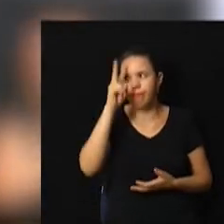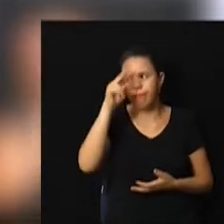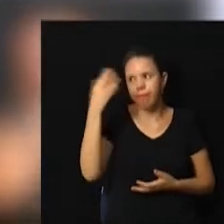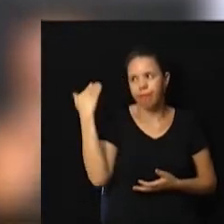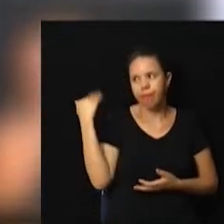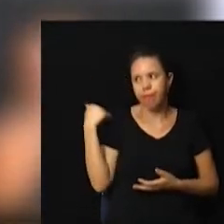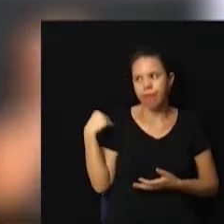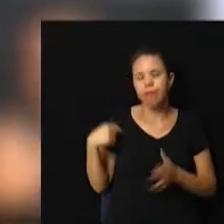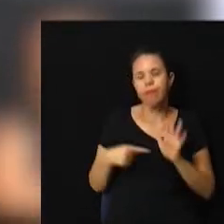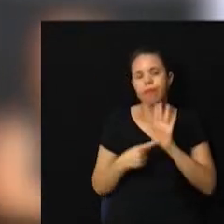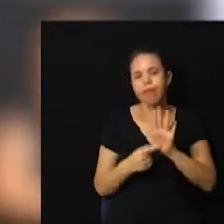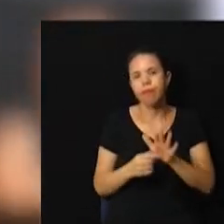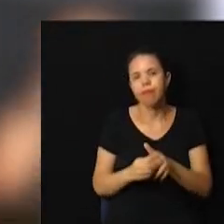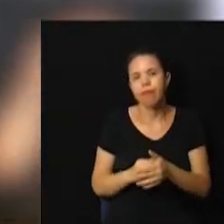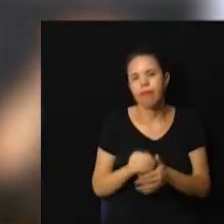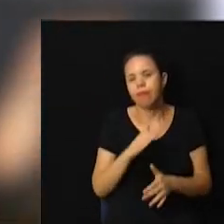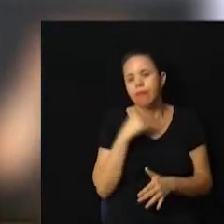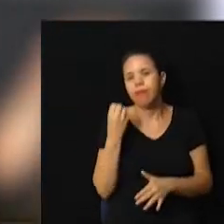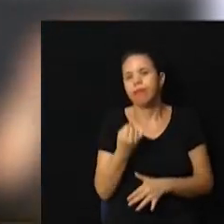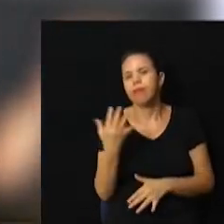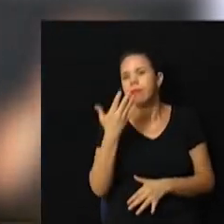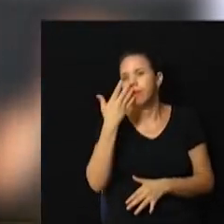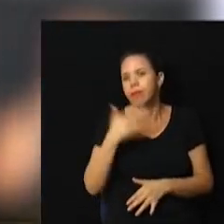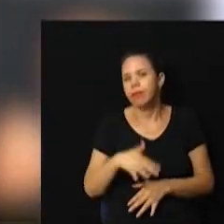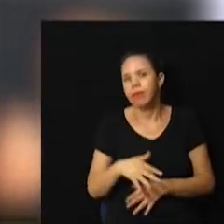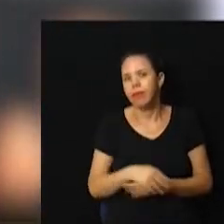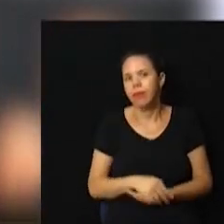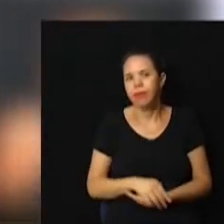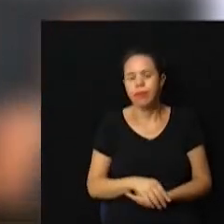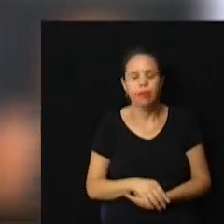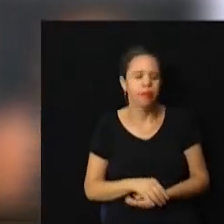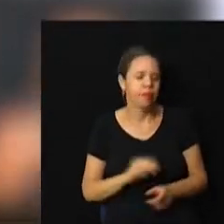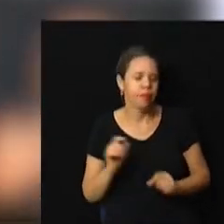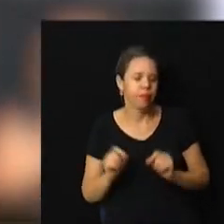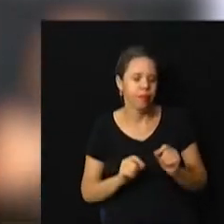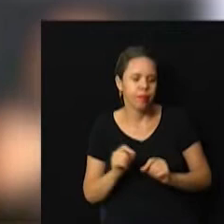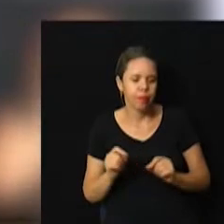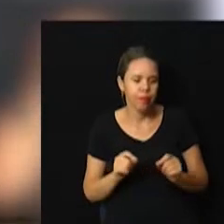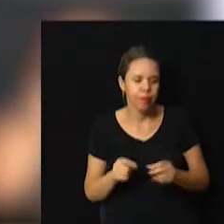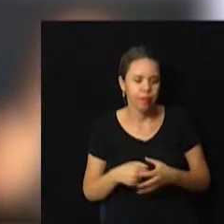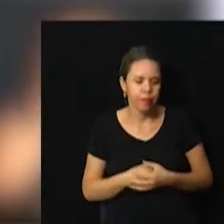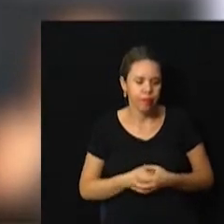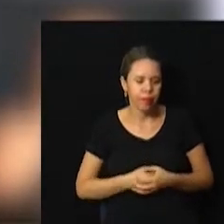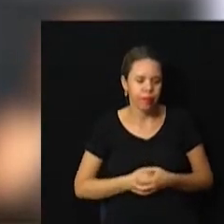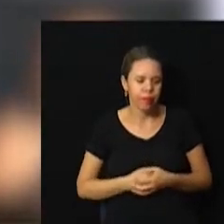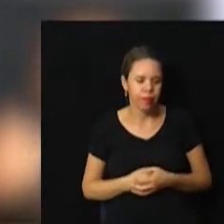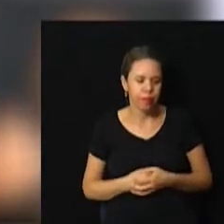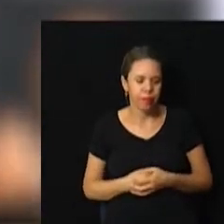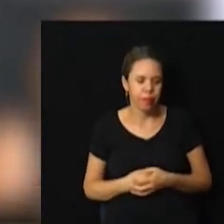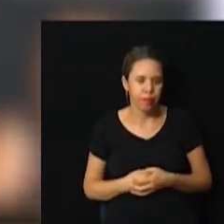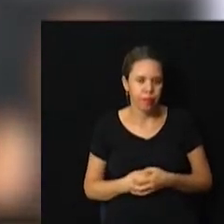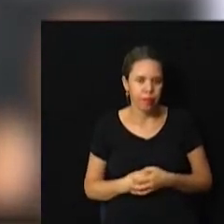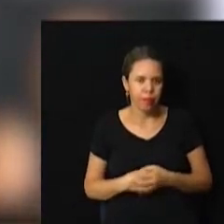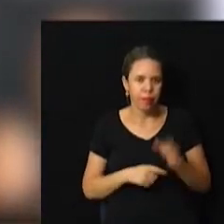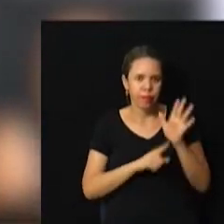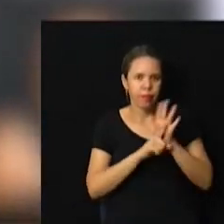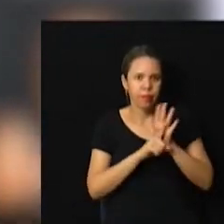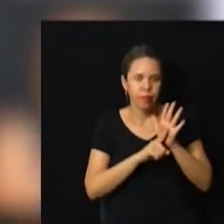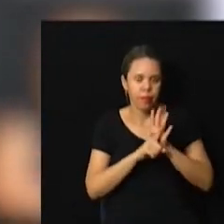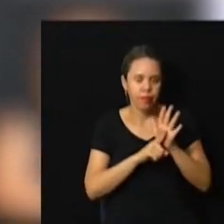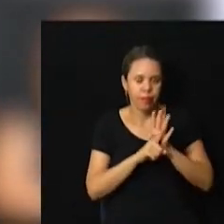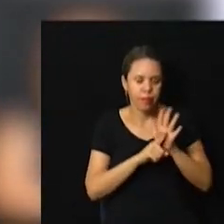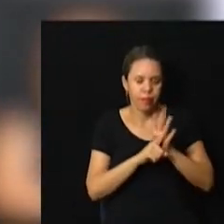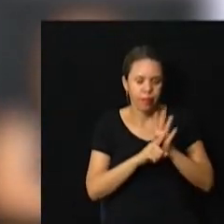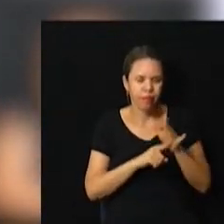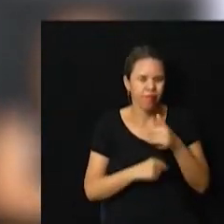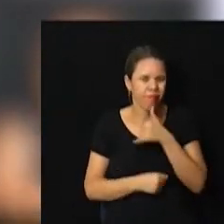me lembro que nós apresentamos a mortalidade infantil, em que foi uns dados